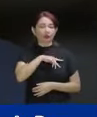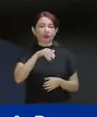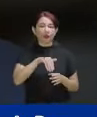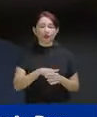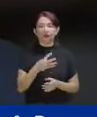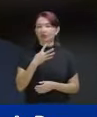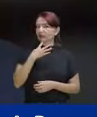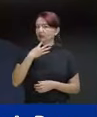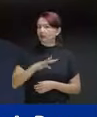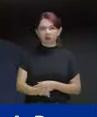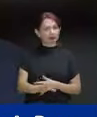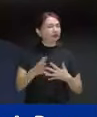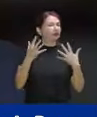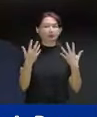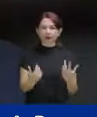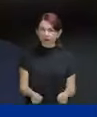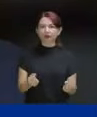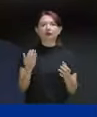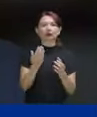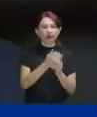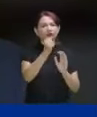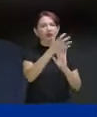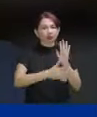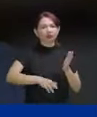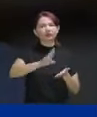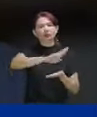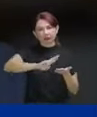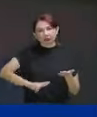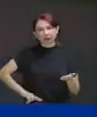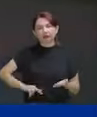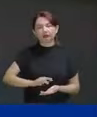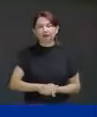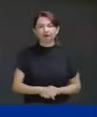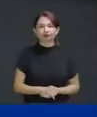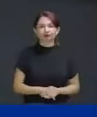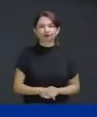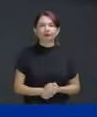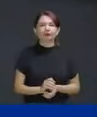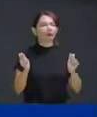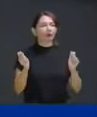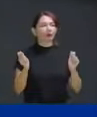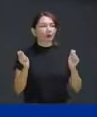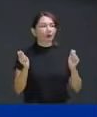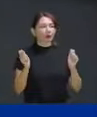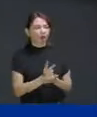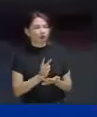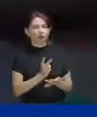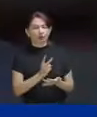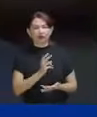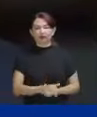não conhecimento e não acolhimento dos embargos. É o relatório. Agora, Vossa Excelência pode prosseguir.